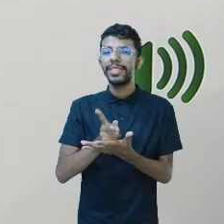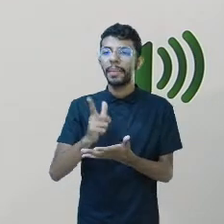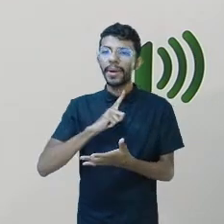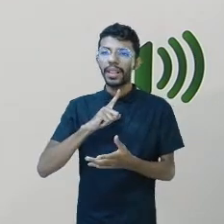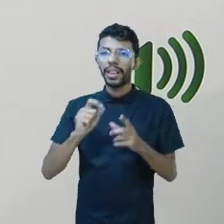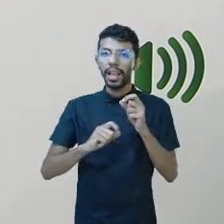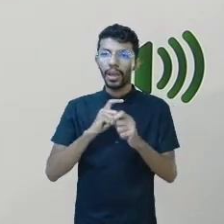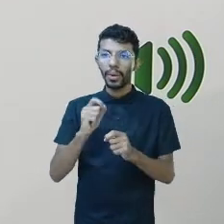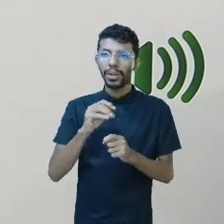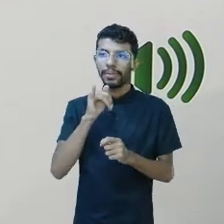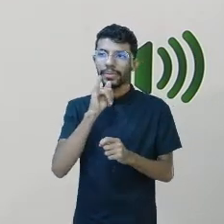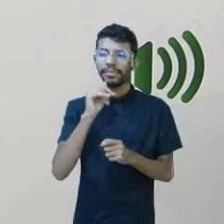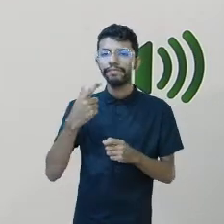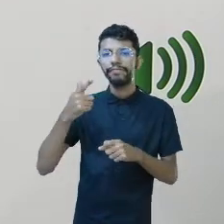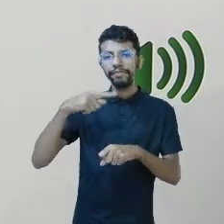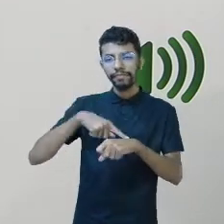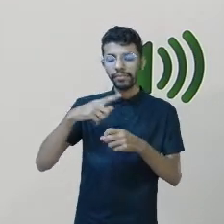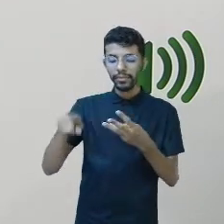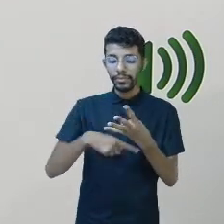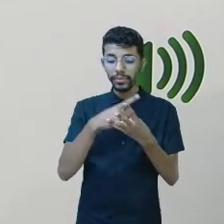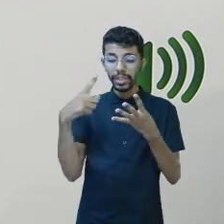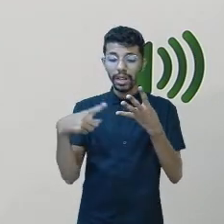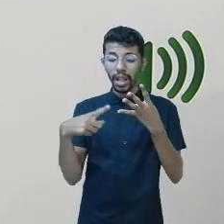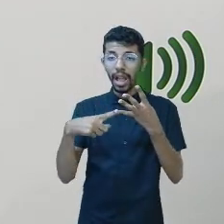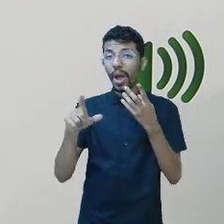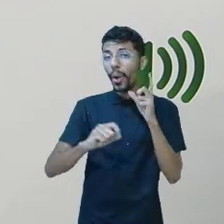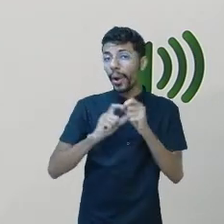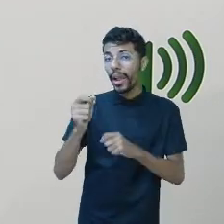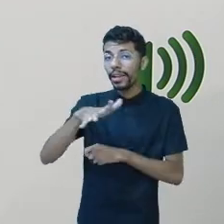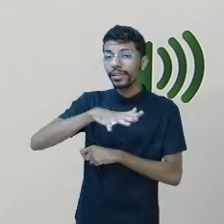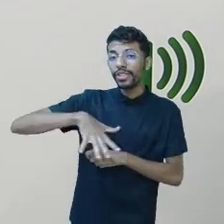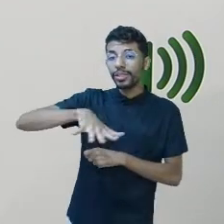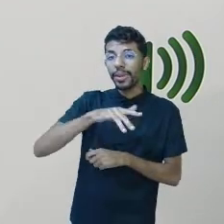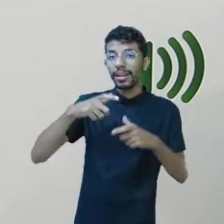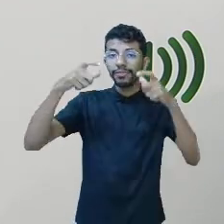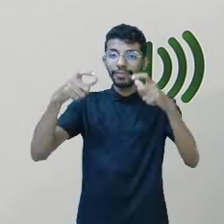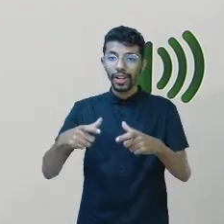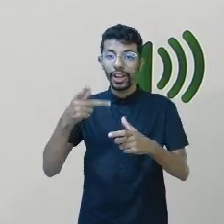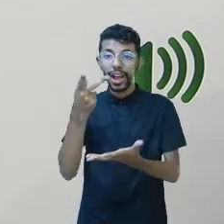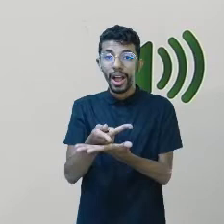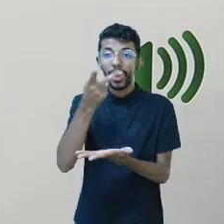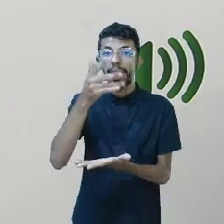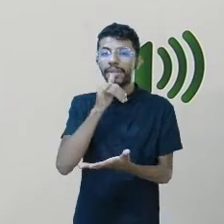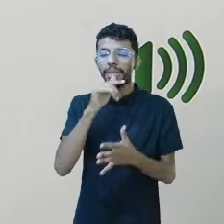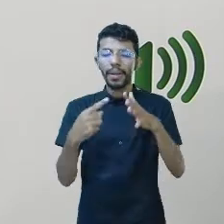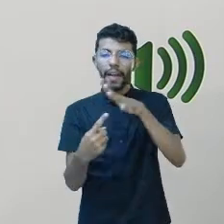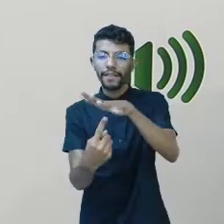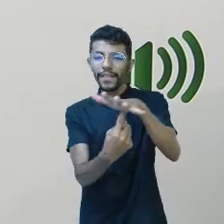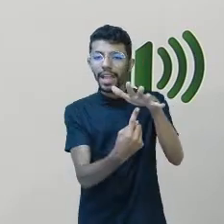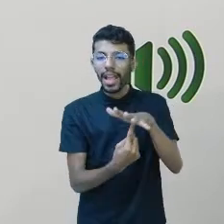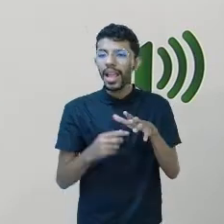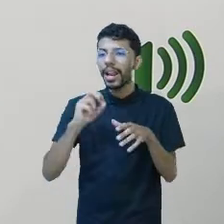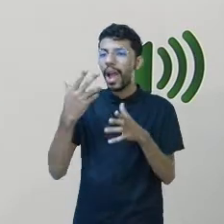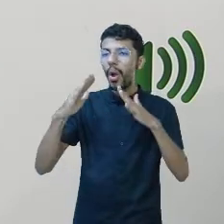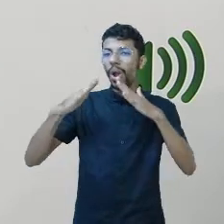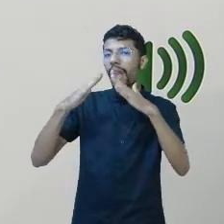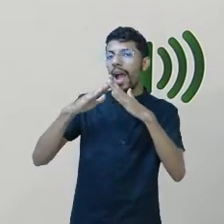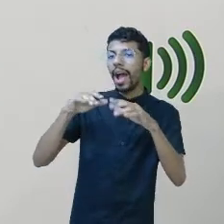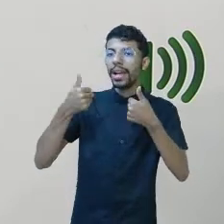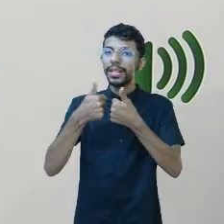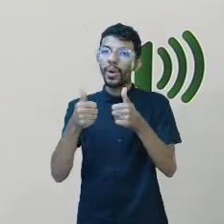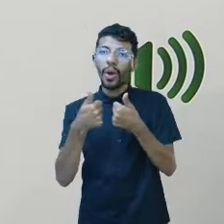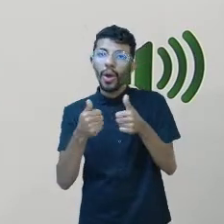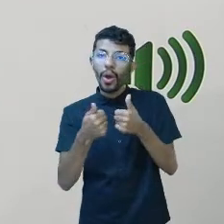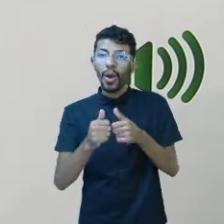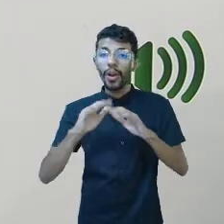um tempo, não é? E o espaço, que é o local onde acontece, foi na feira, foi em casa, foi no